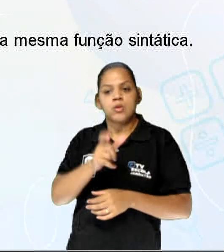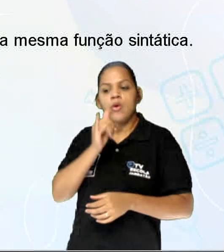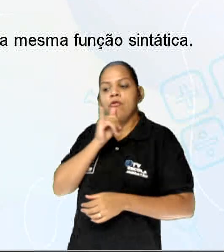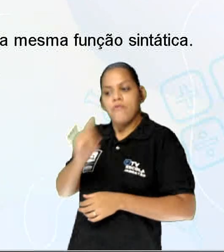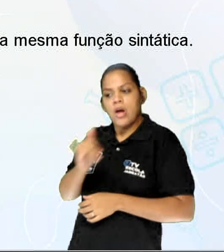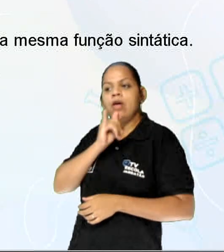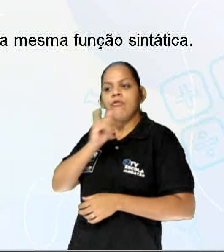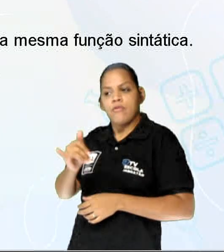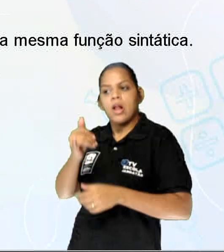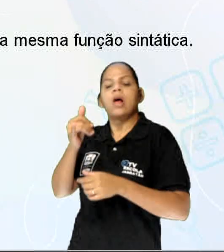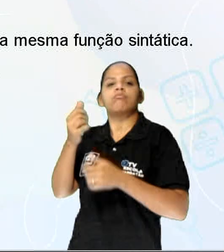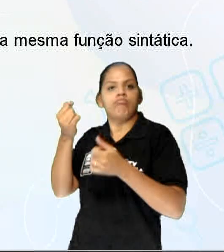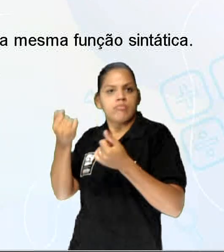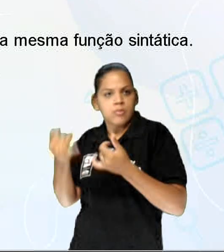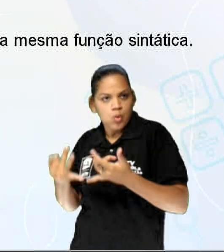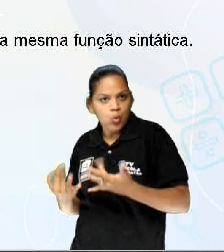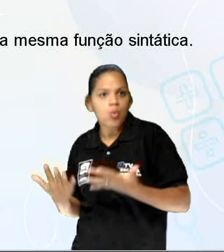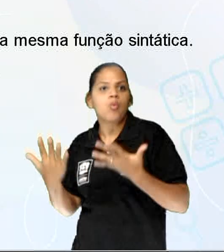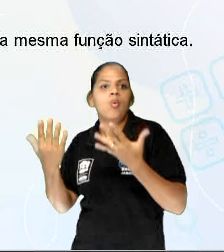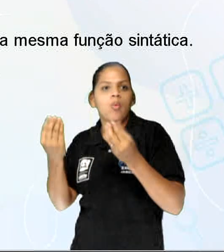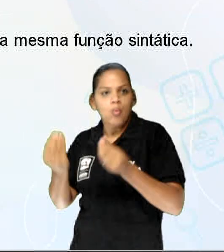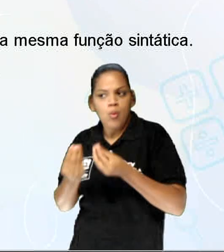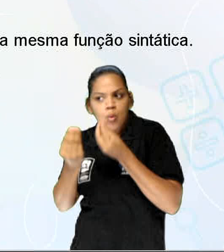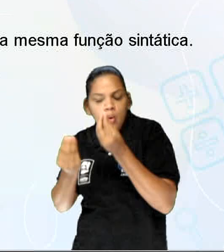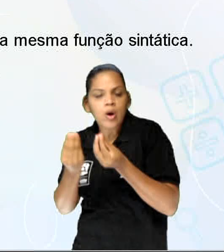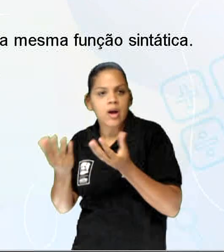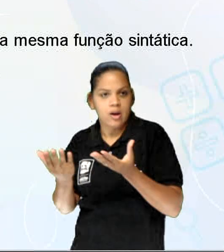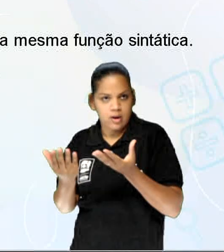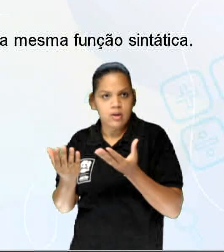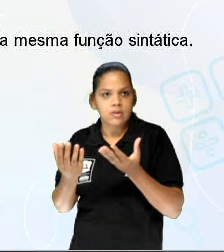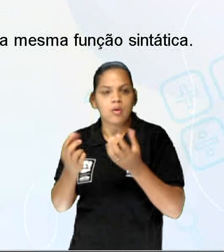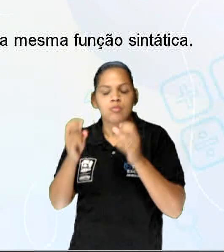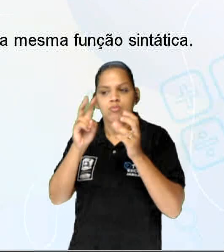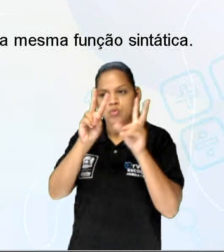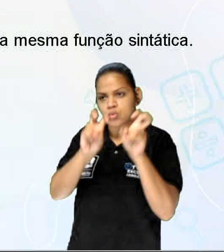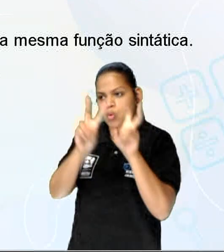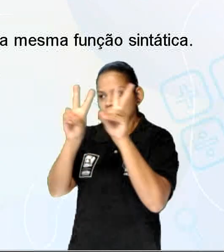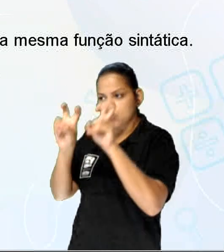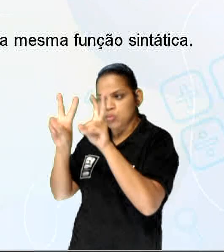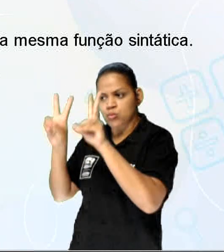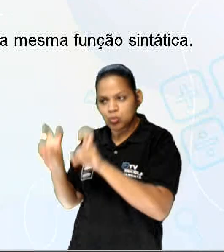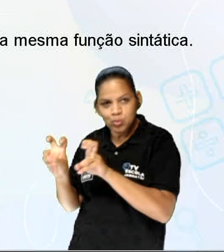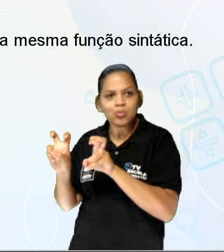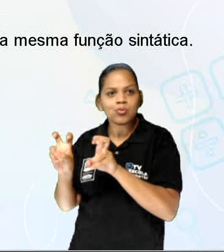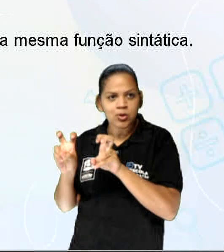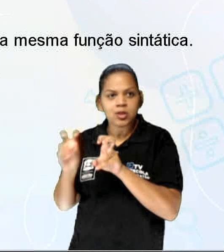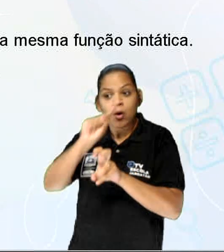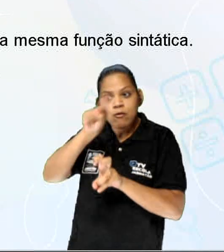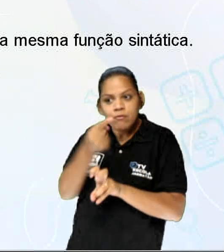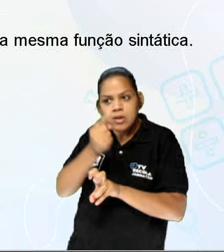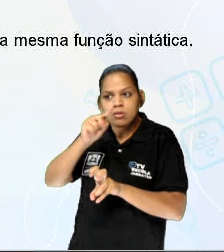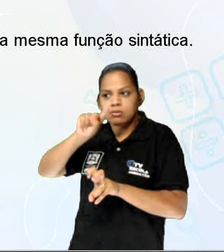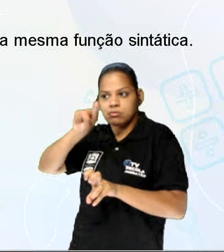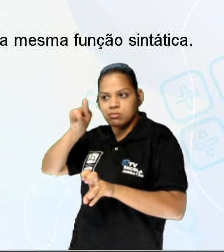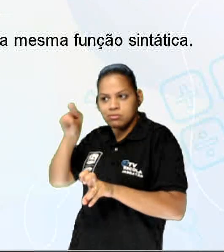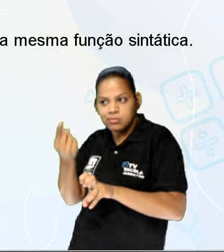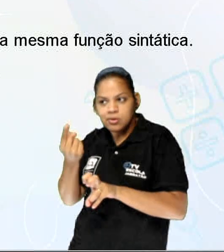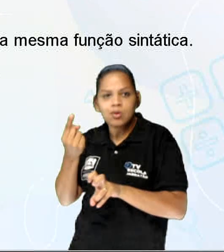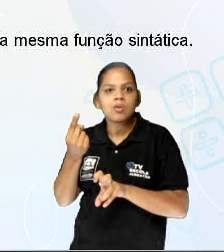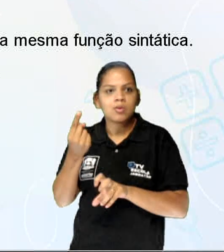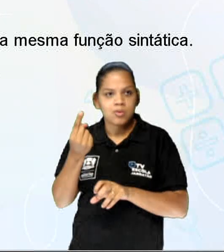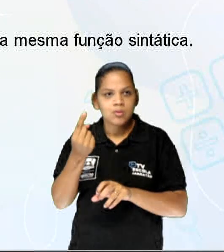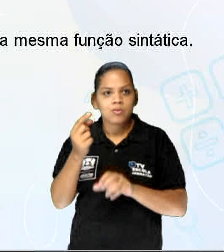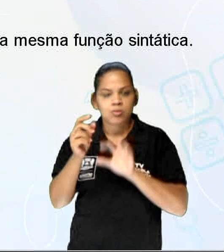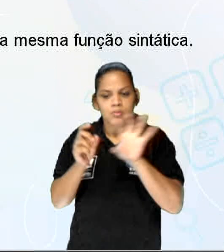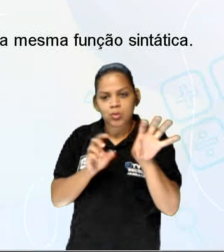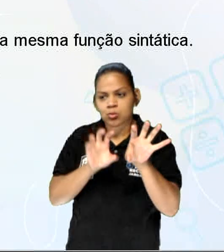caso, falou-se sobre, né, a transformação, a indústria e a matéria-prima. As vírgulas estão isolando esses objetos.